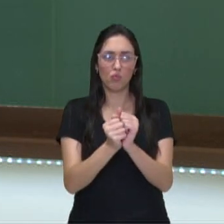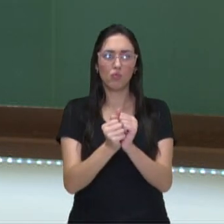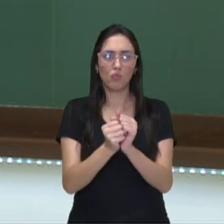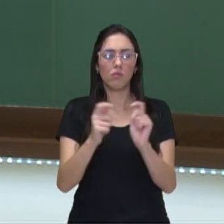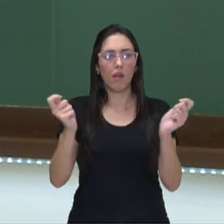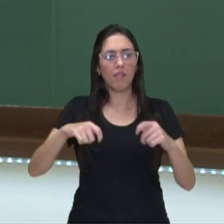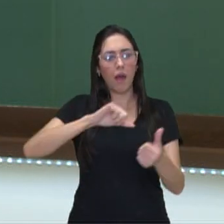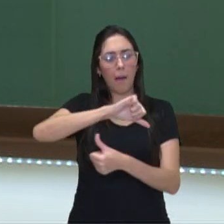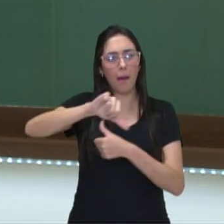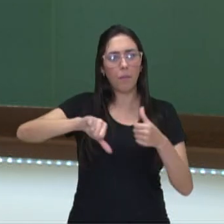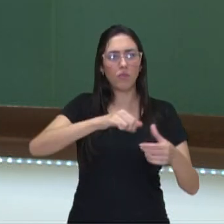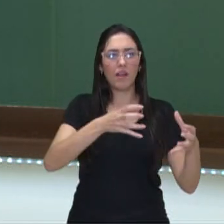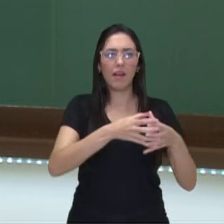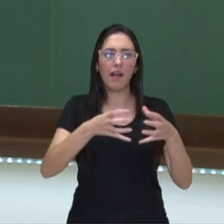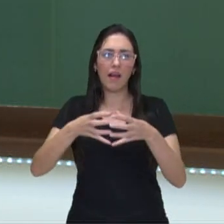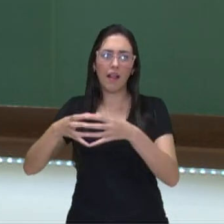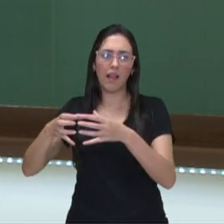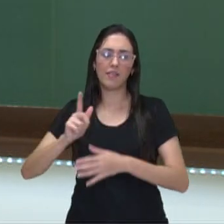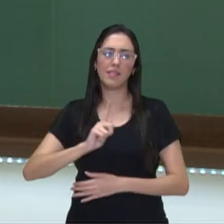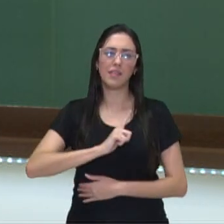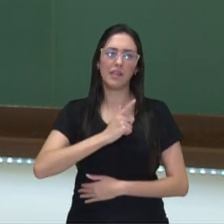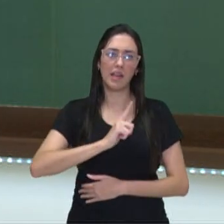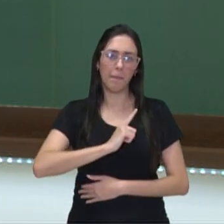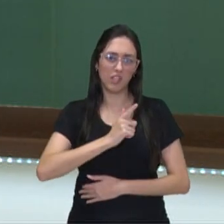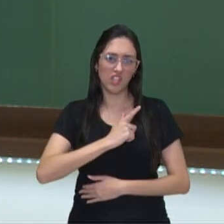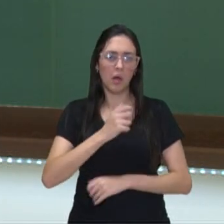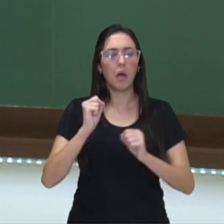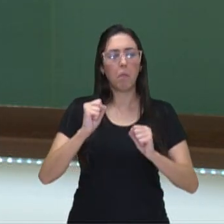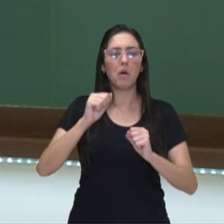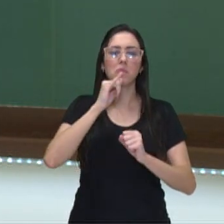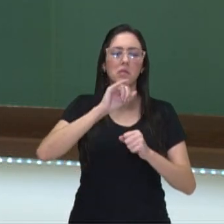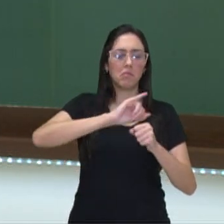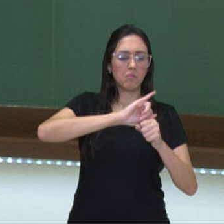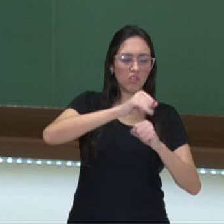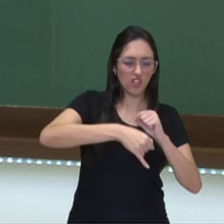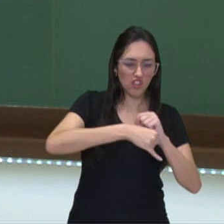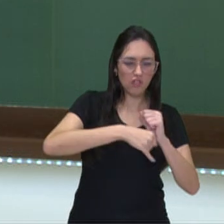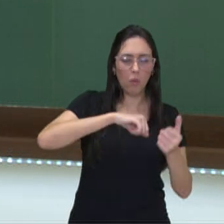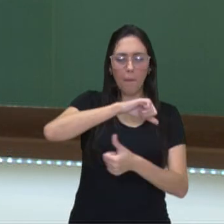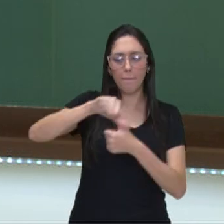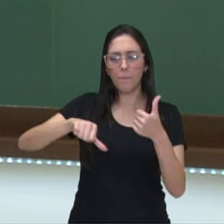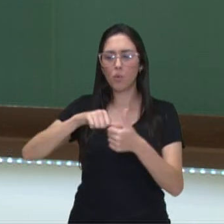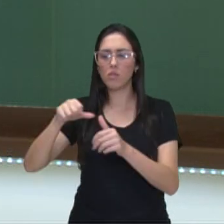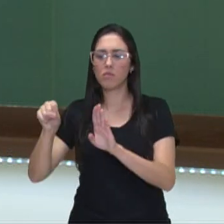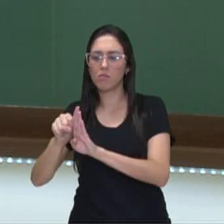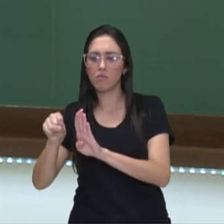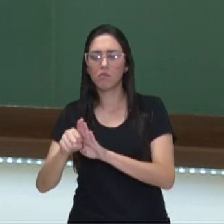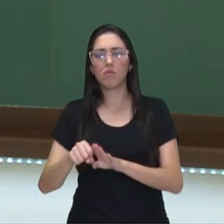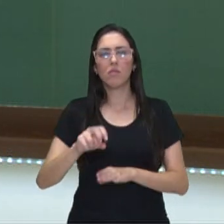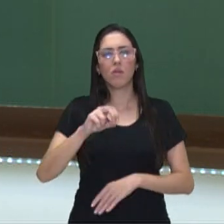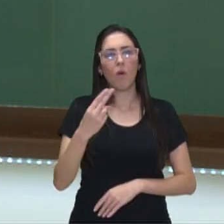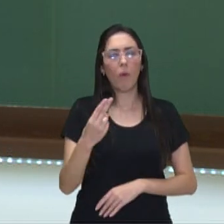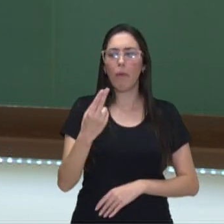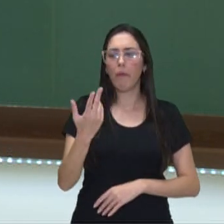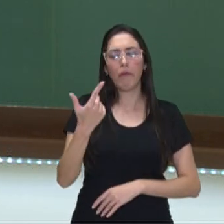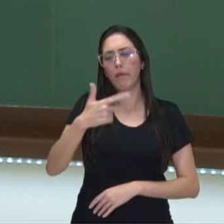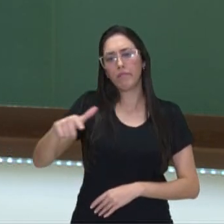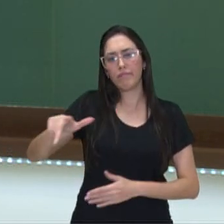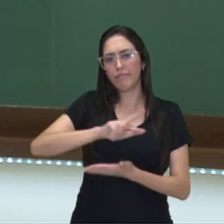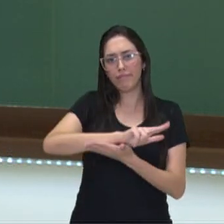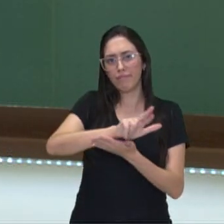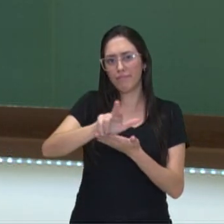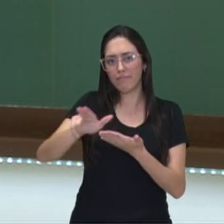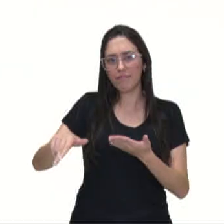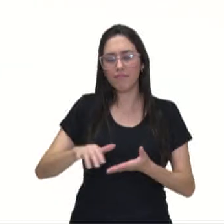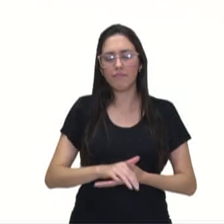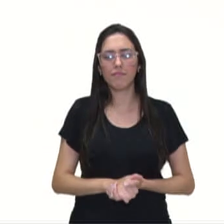suas classes gramaticais, de substantivo para adjetivo, de adjetivo para advérbio e assim segue-se.